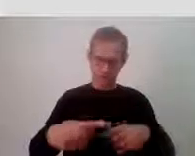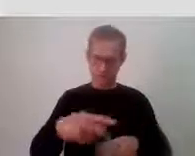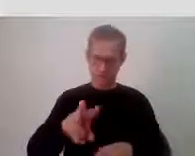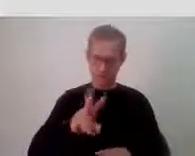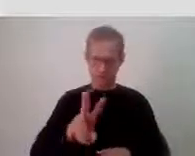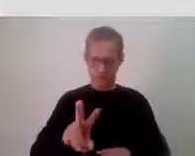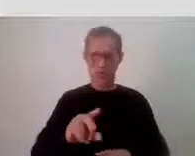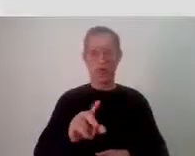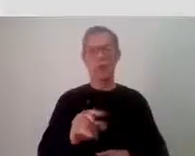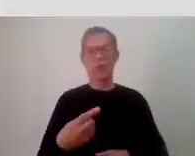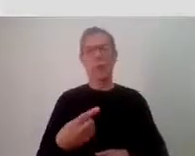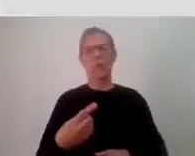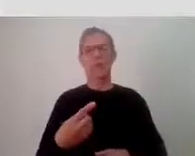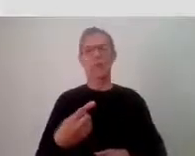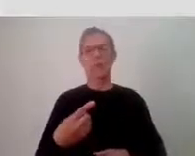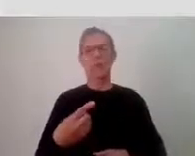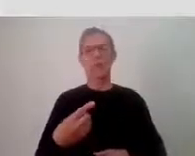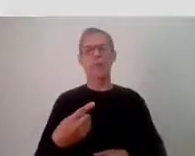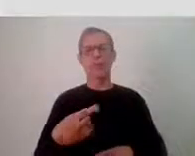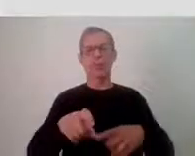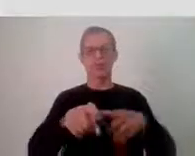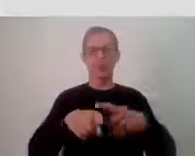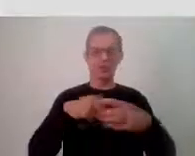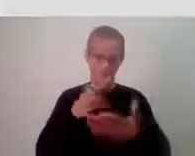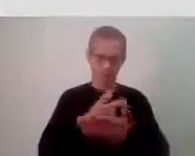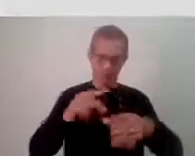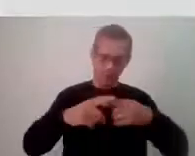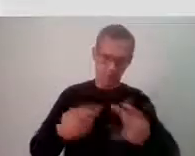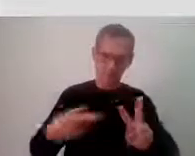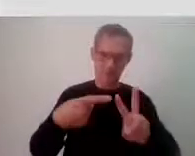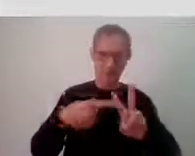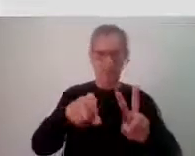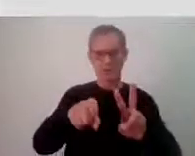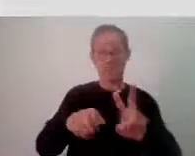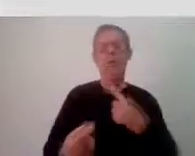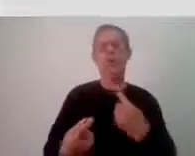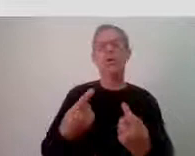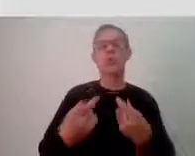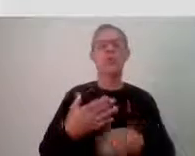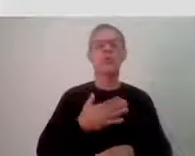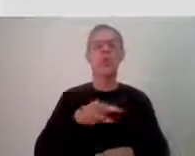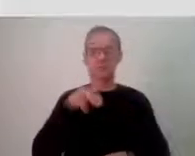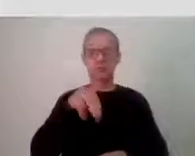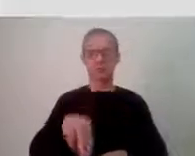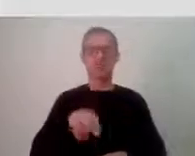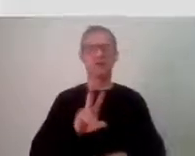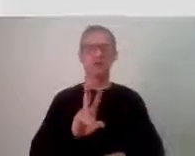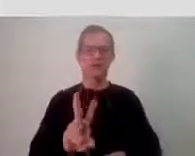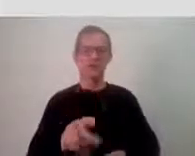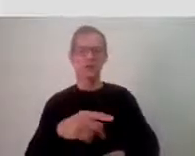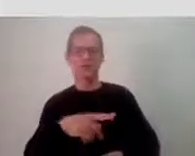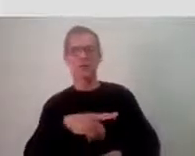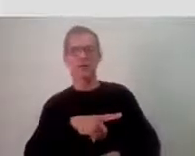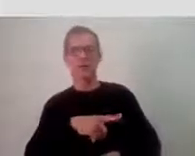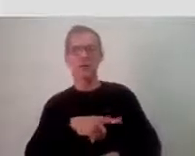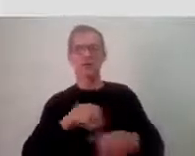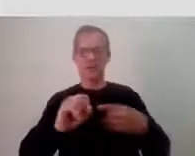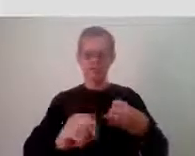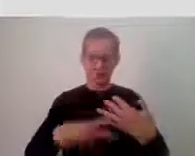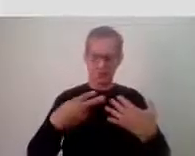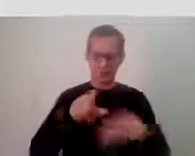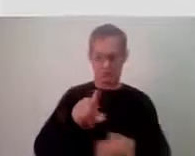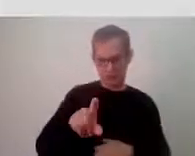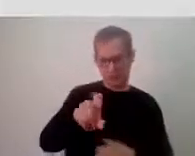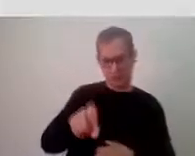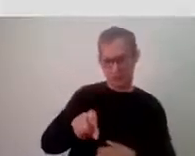não mexe, porque a gente sabe que já tem uma integral. E raiz de x, qual que é o meu n aqui, ó? É 2 e aqui está elevado a 1. Então, isso